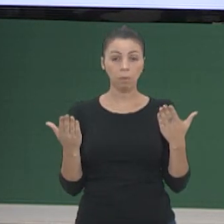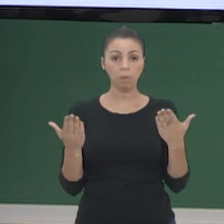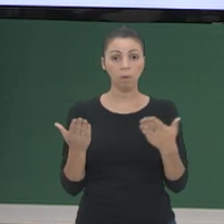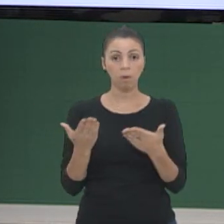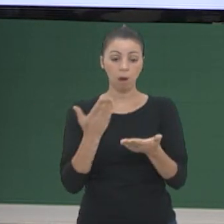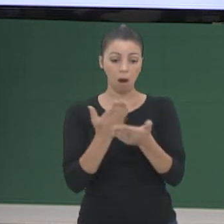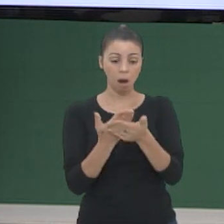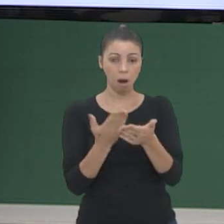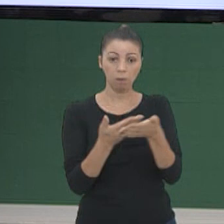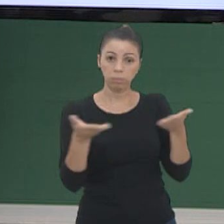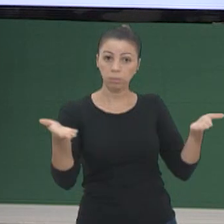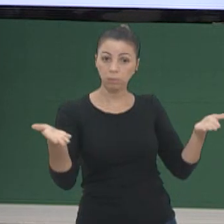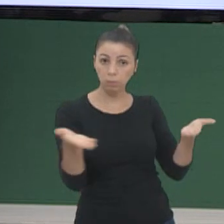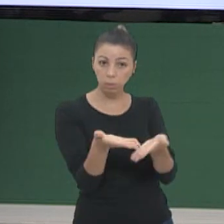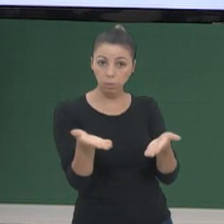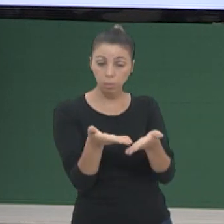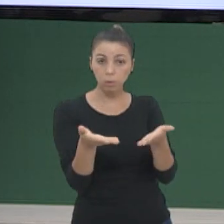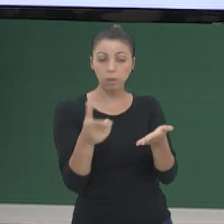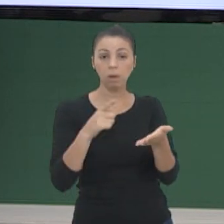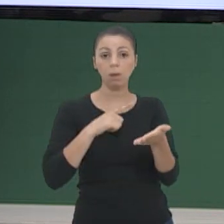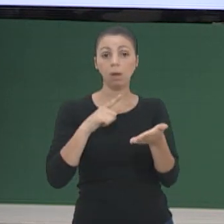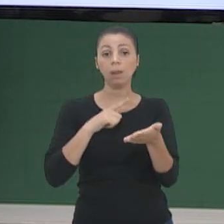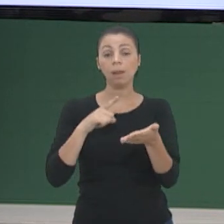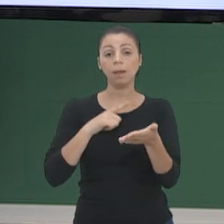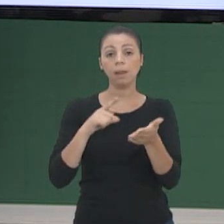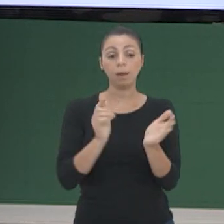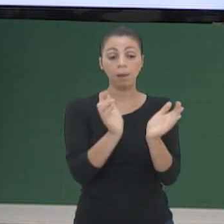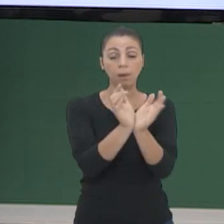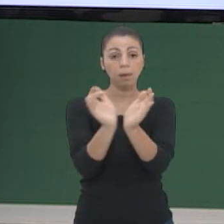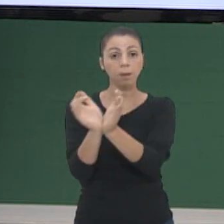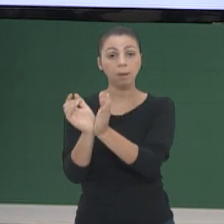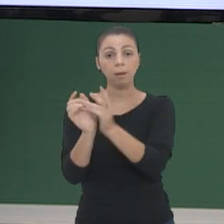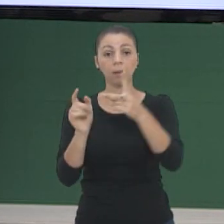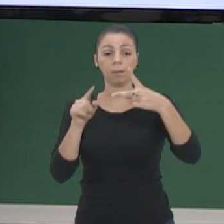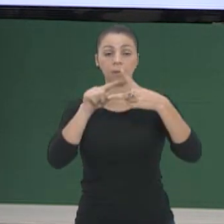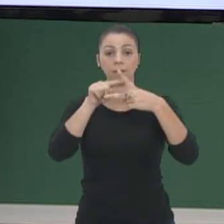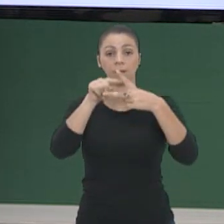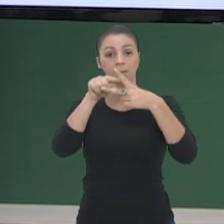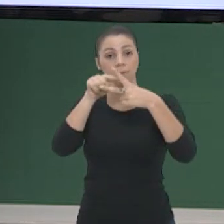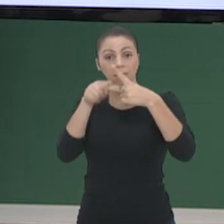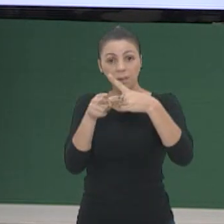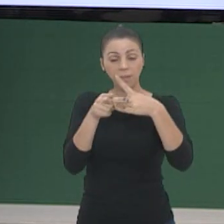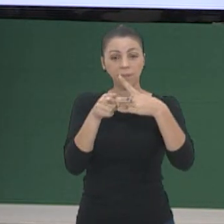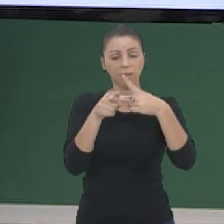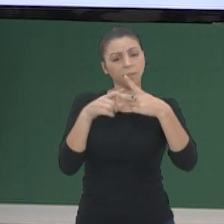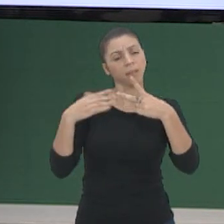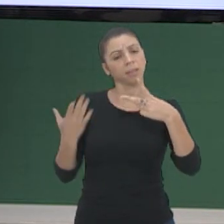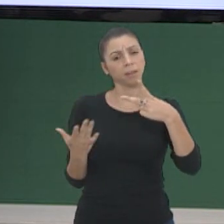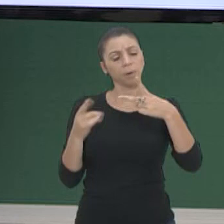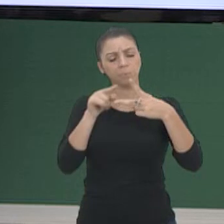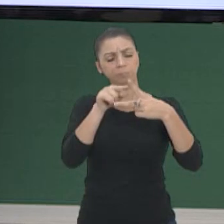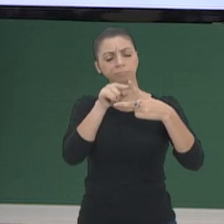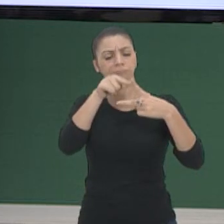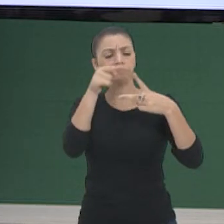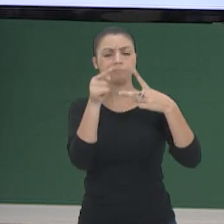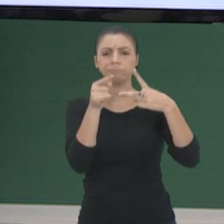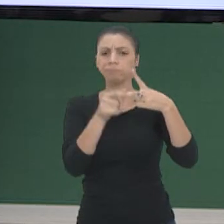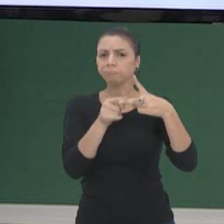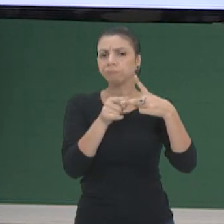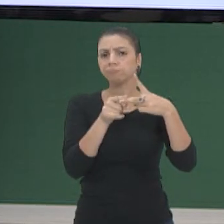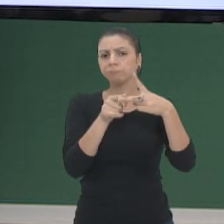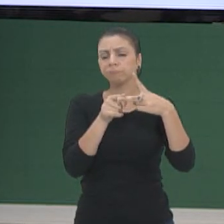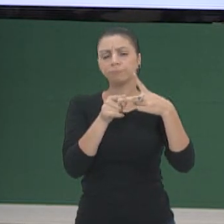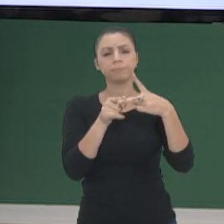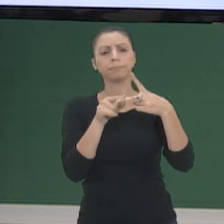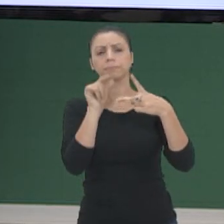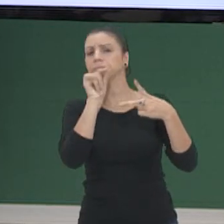de hoje na classificação dos triângulos quanto aos seus ângulos, né? Então, vejam, quando nós falamos do triângulo quanto aos